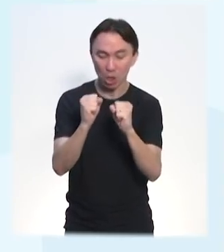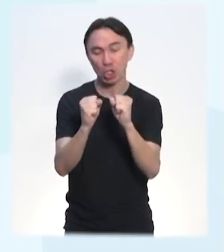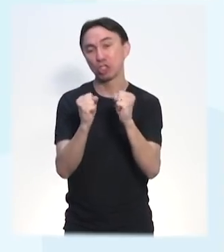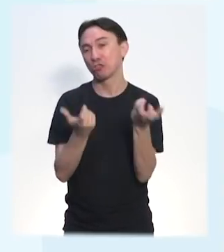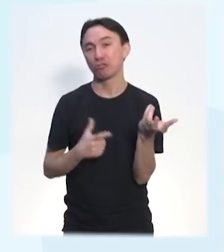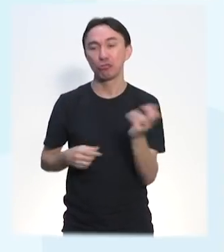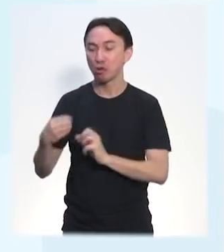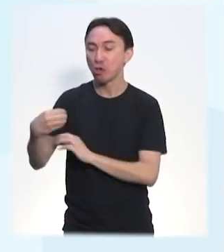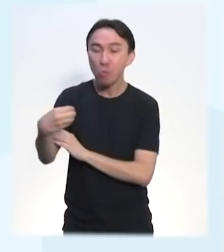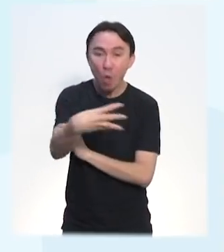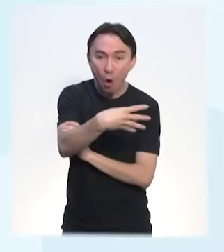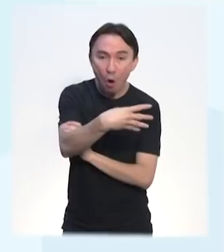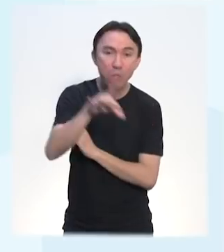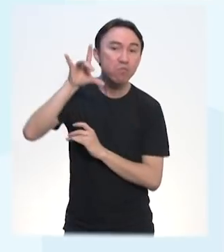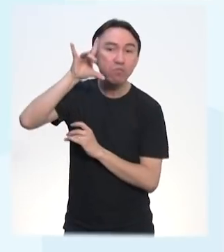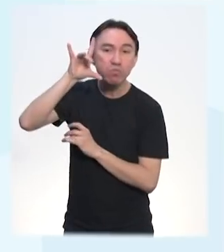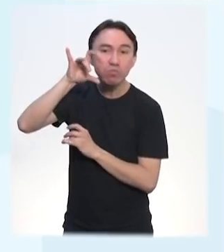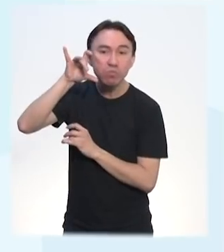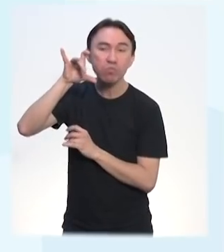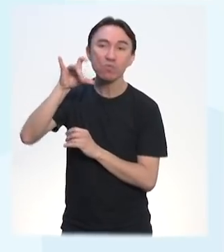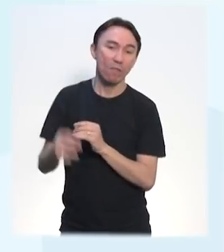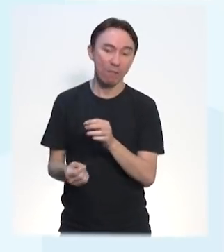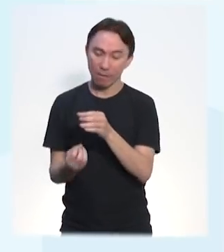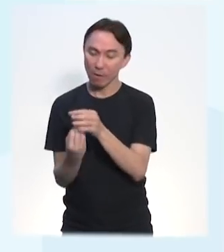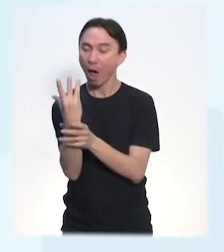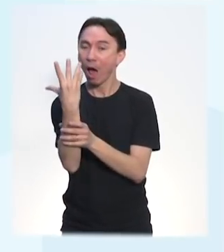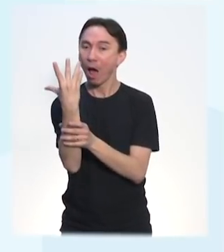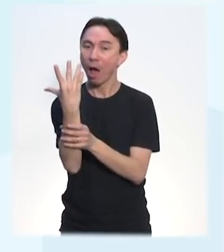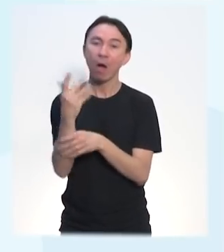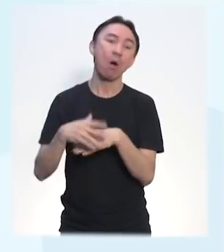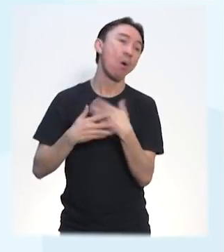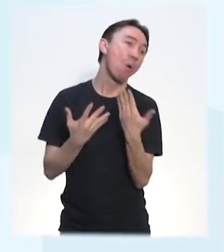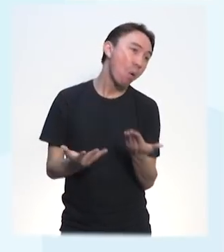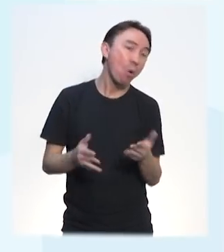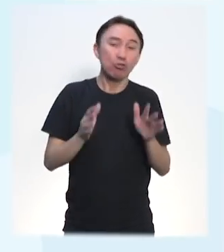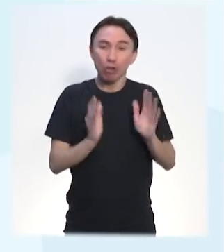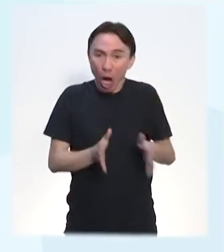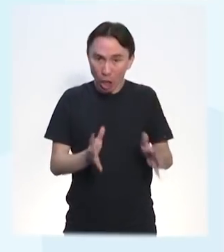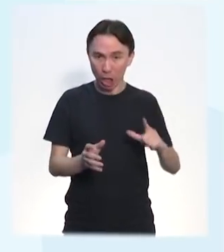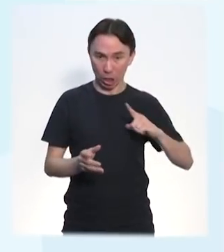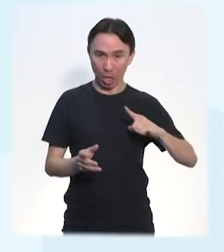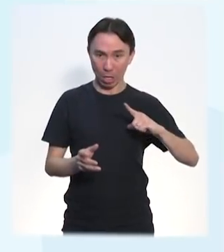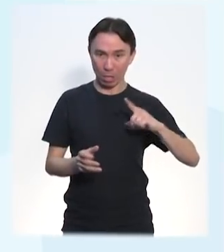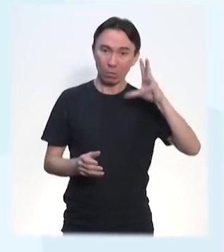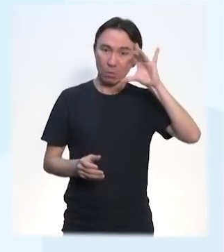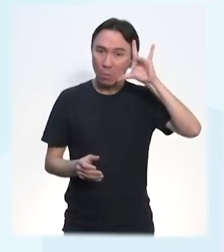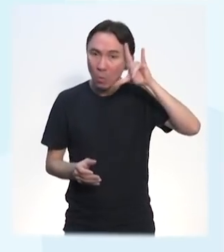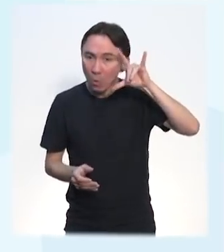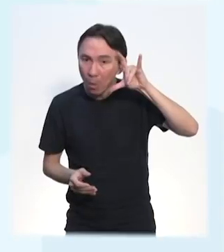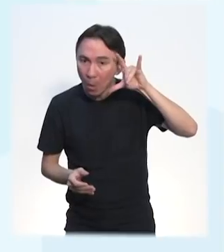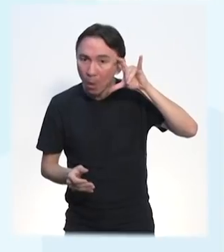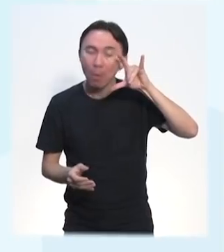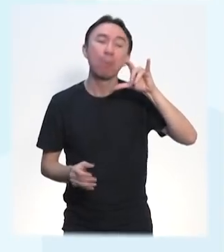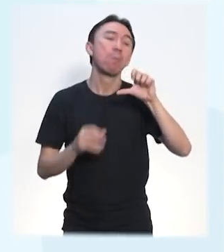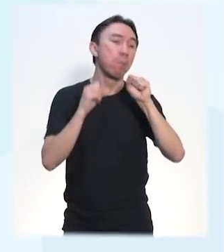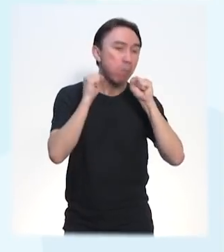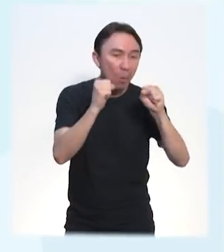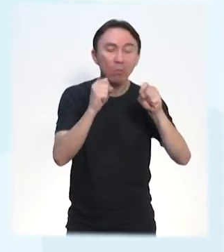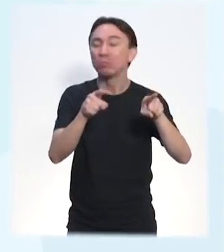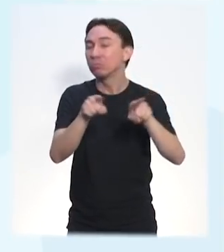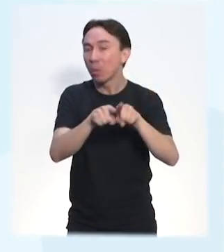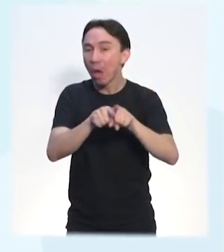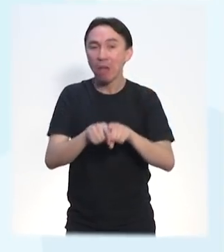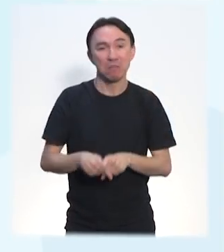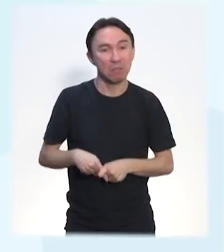ou ter acesso a algum já. Então, você tem acesso lá ao seu, a escola já tem, ou o professor já tem acesso a esse